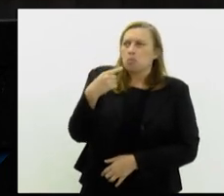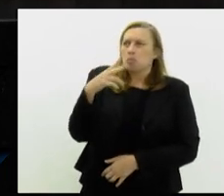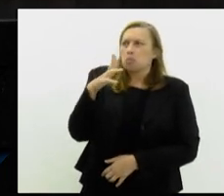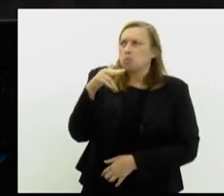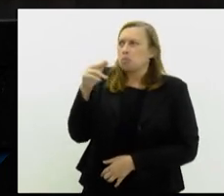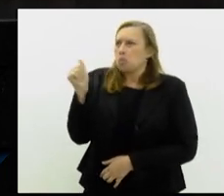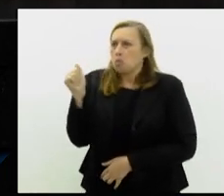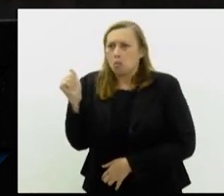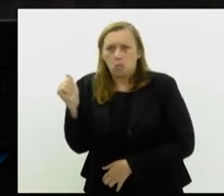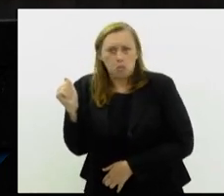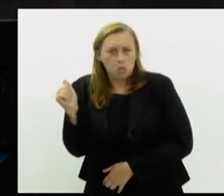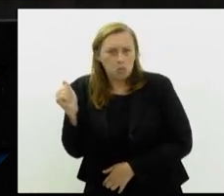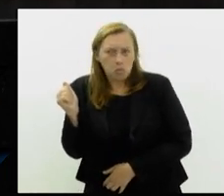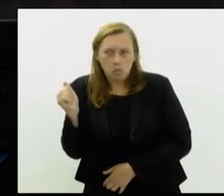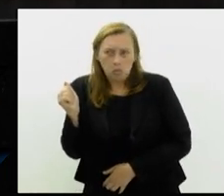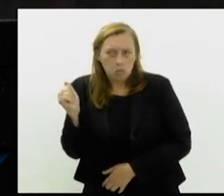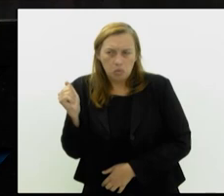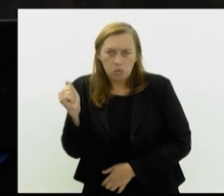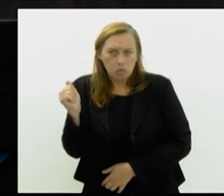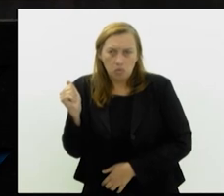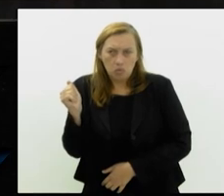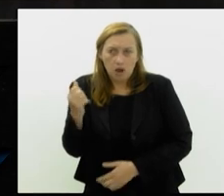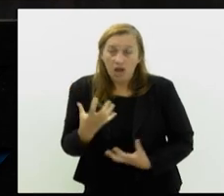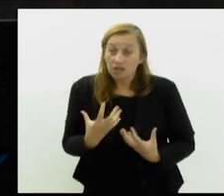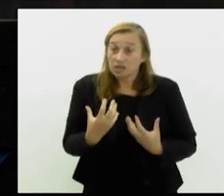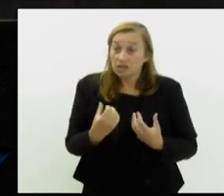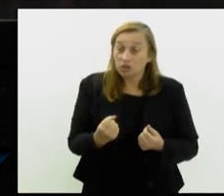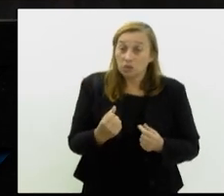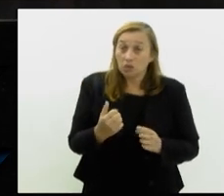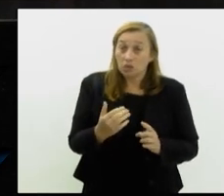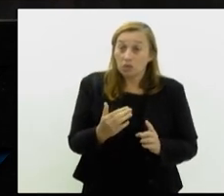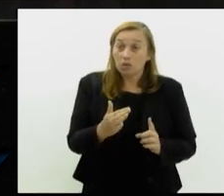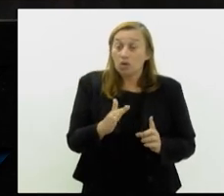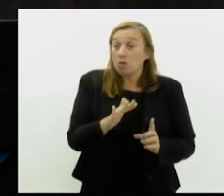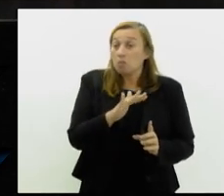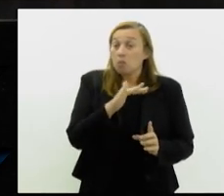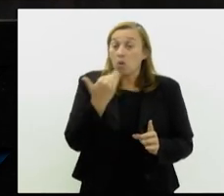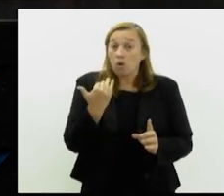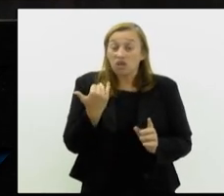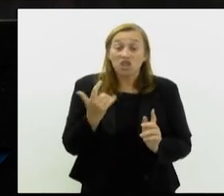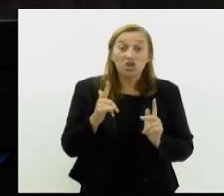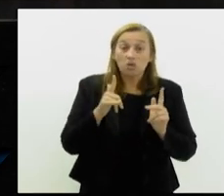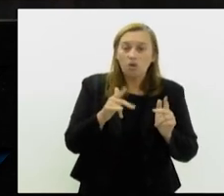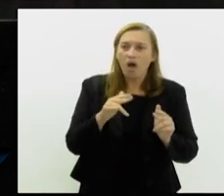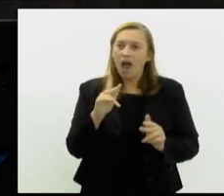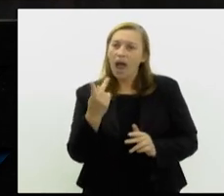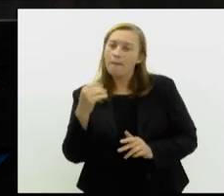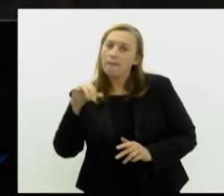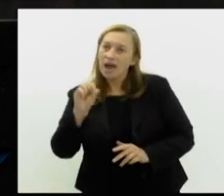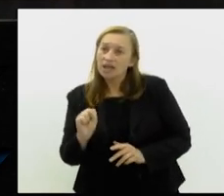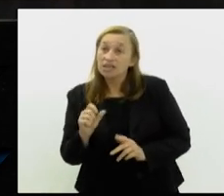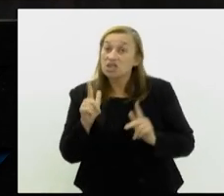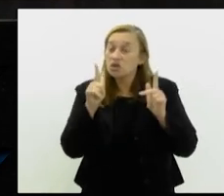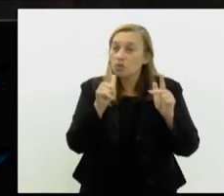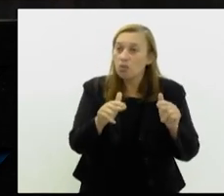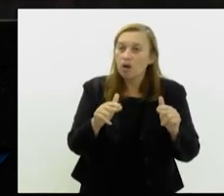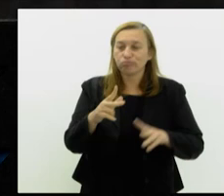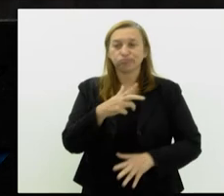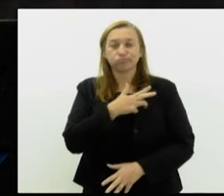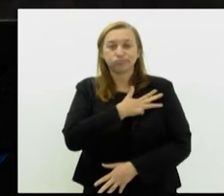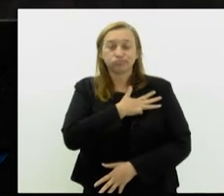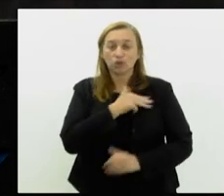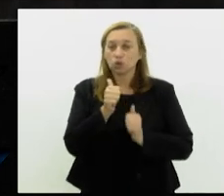condenou o massacre do ramaz seguindo Aliás o exemplo do presidente da República do